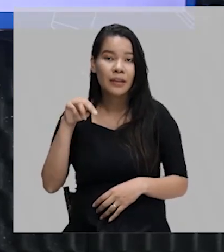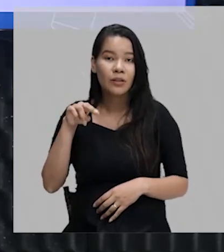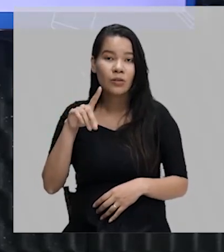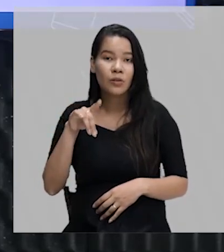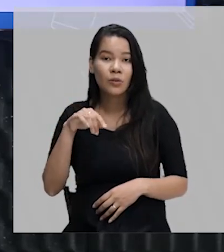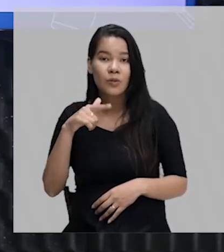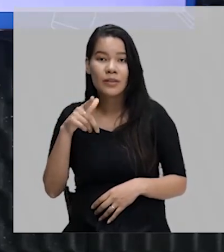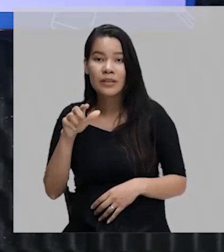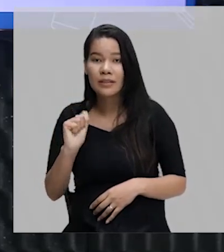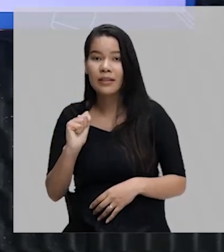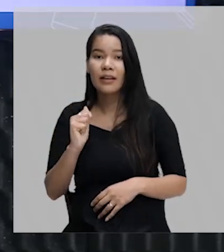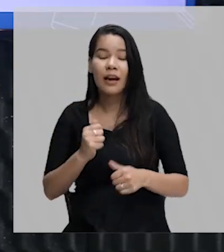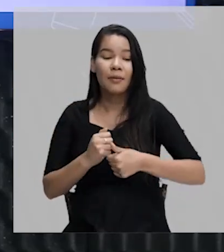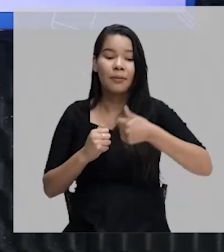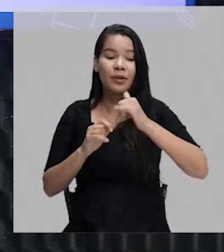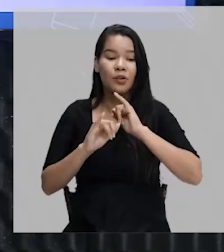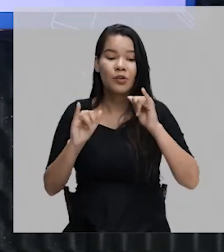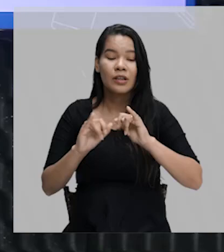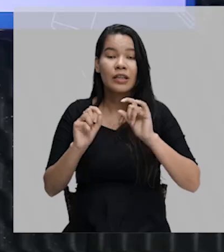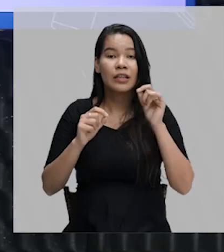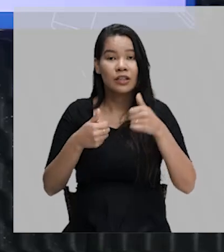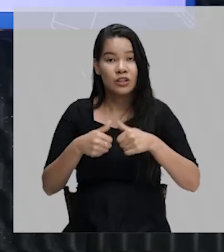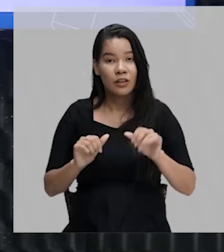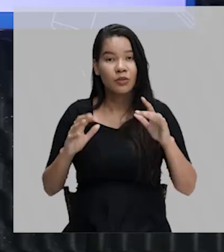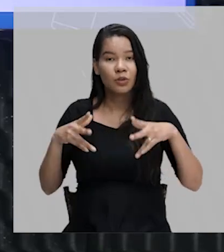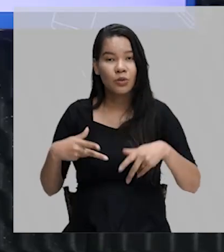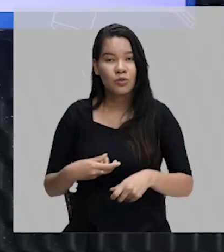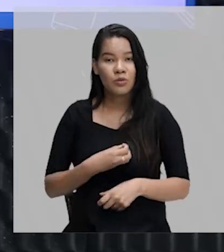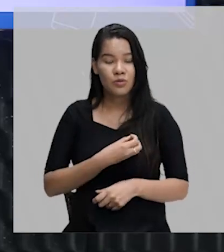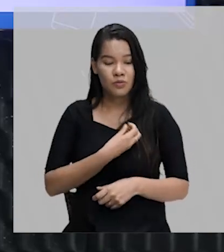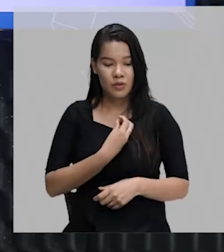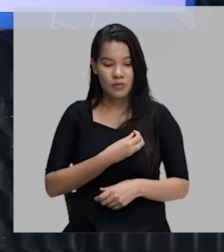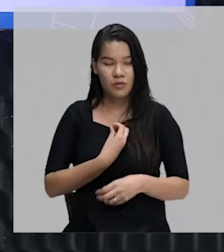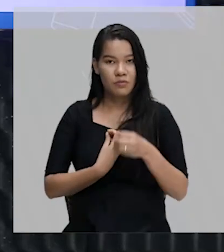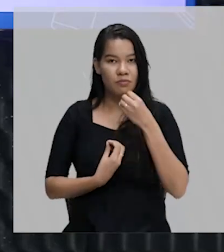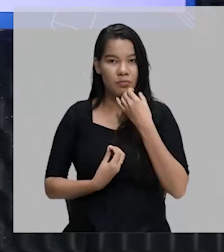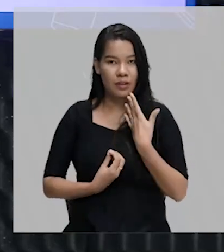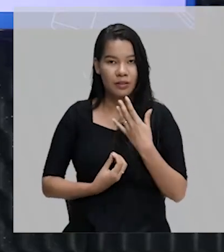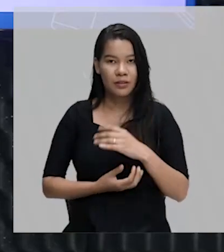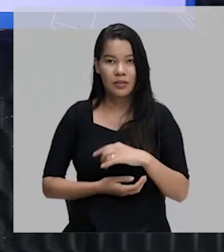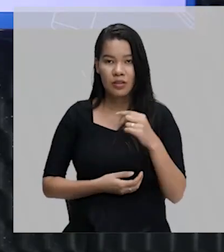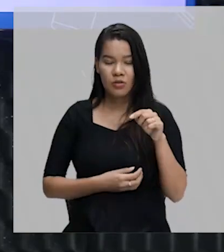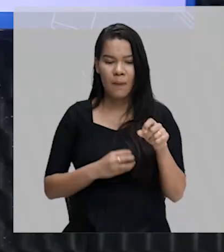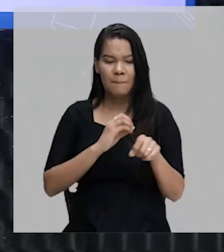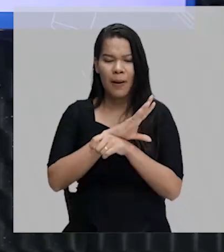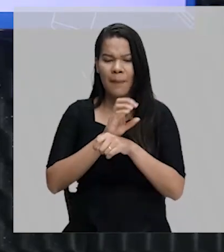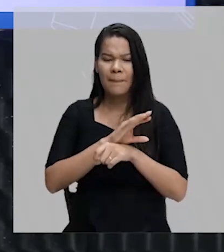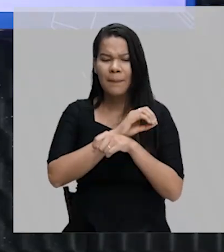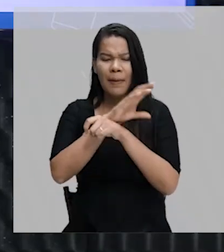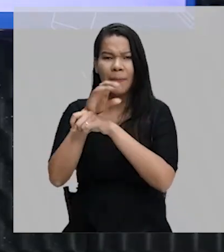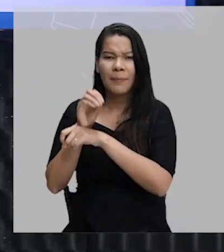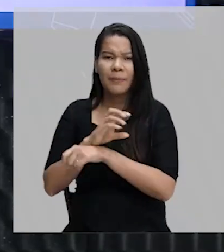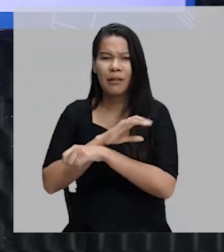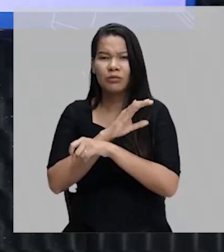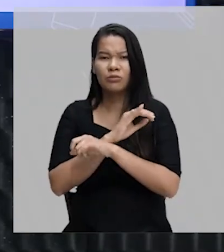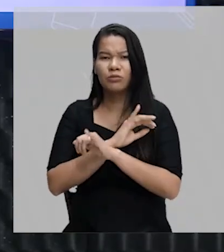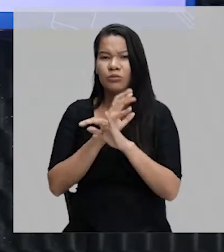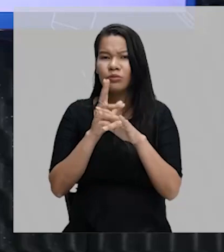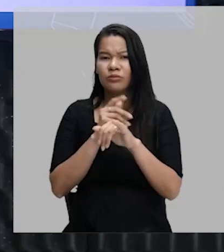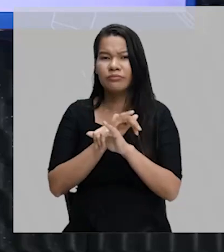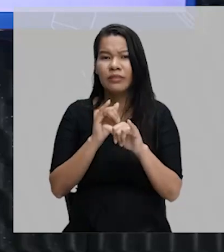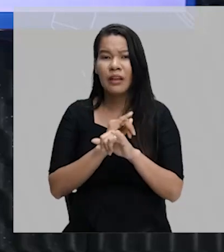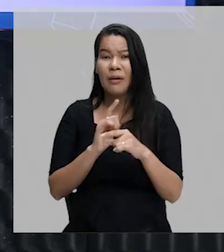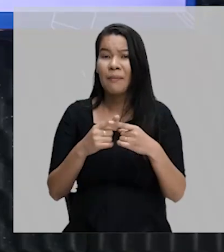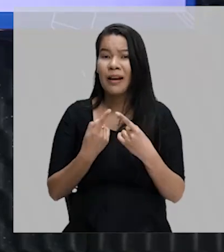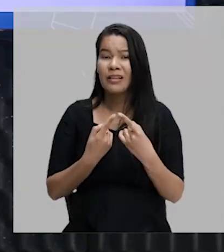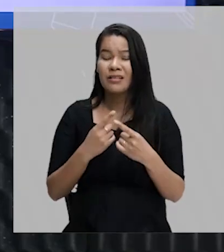O avião tinha caído, porém estavam vivos, e isso foi assim um rastilho de pólvora. Minutos depois chegou a